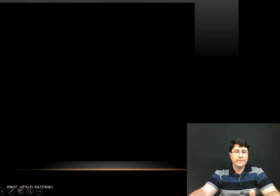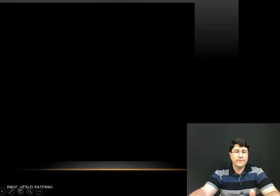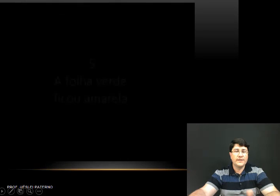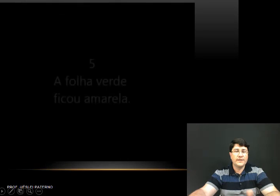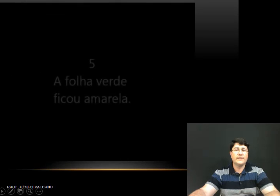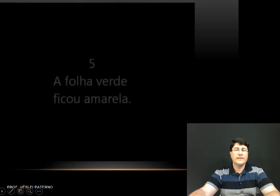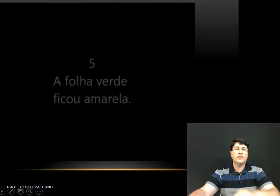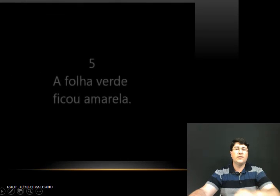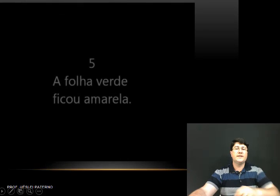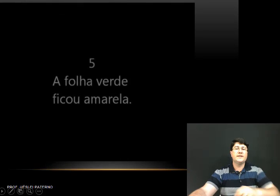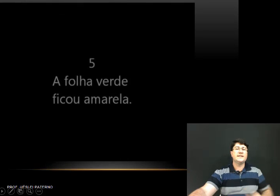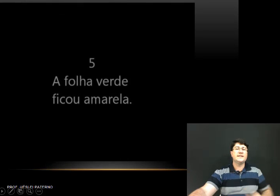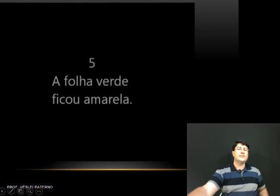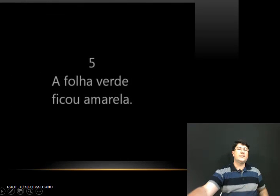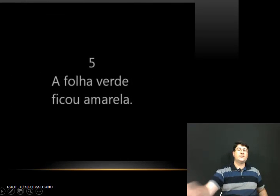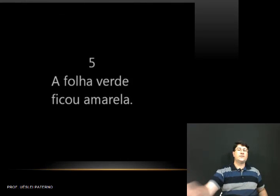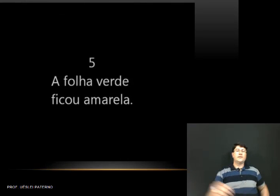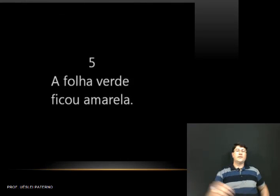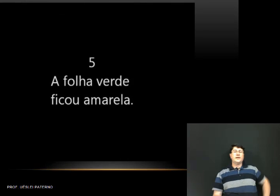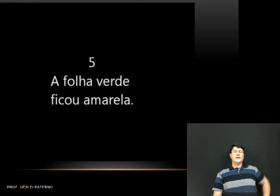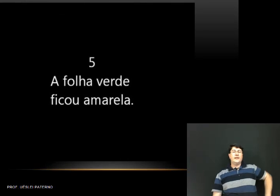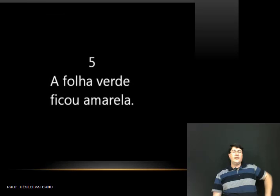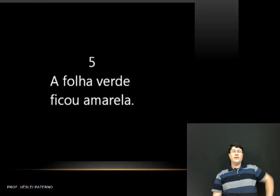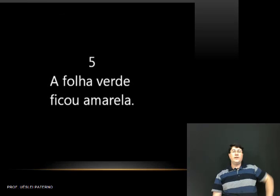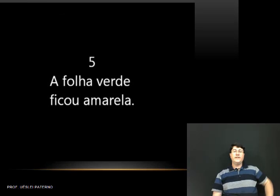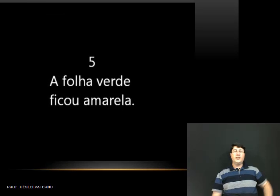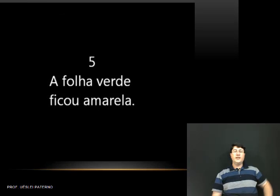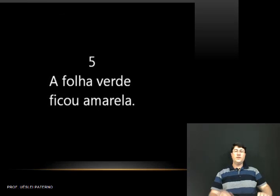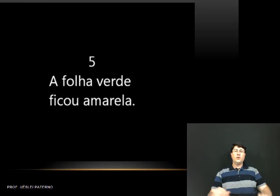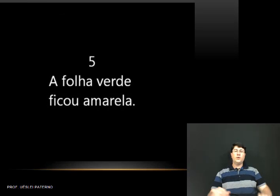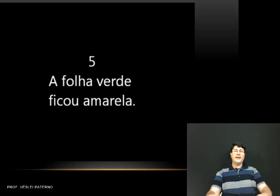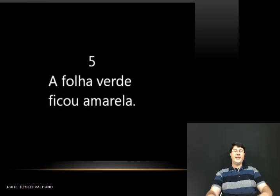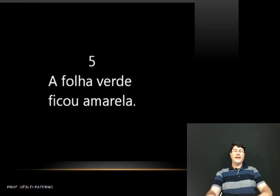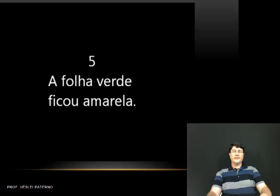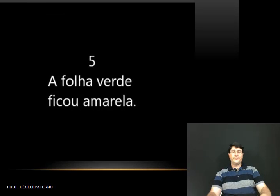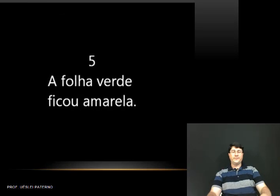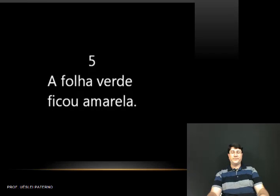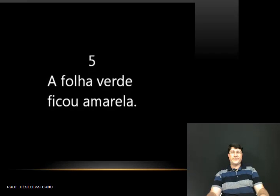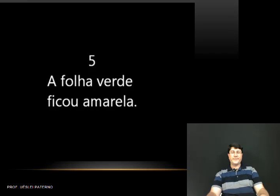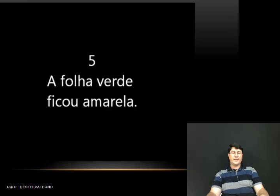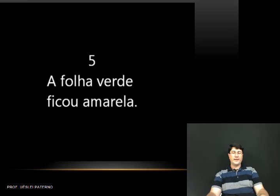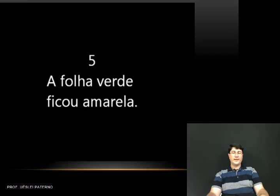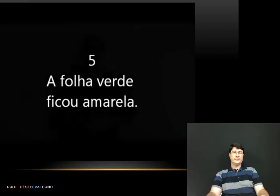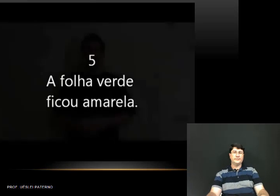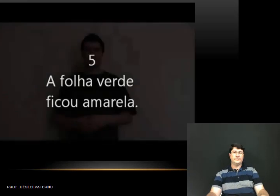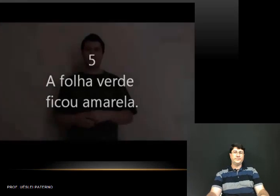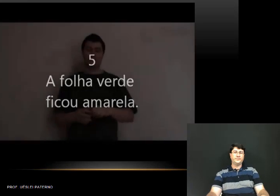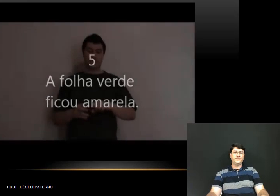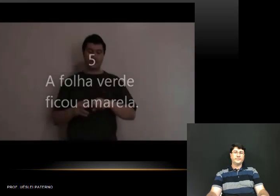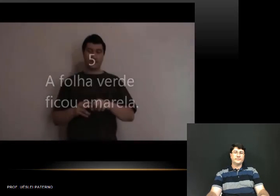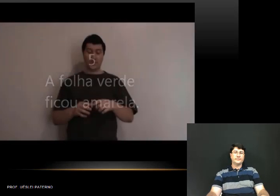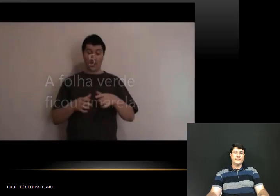boa. Vamos ver esses exemplos. A folha verde ficou amarela.